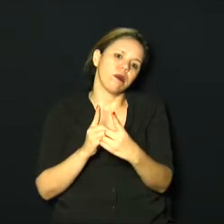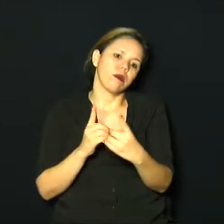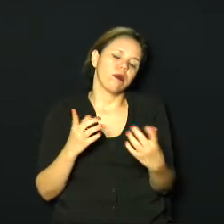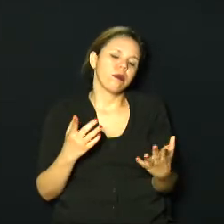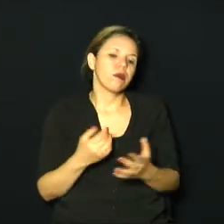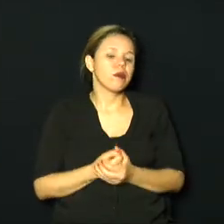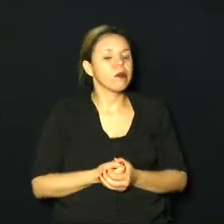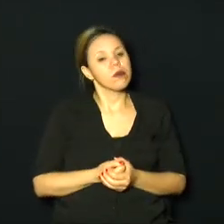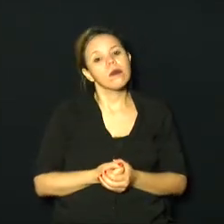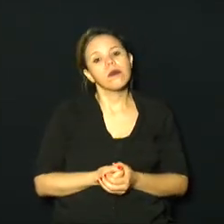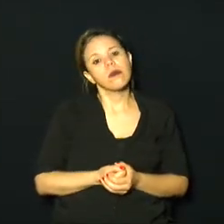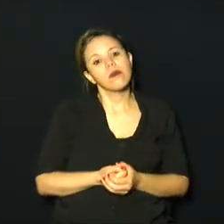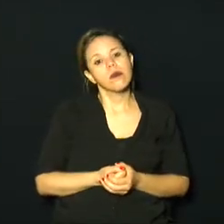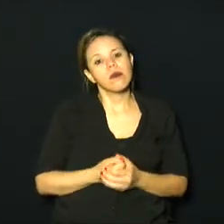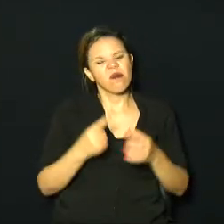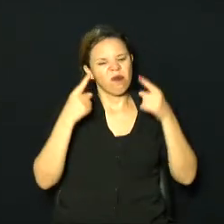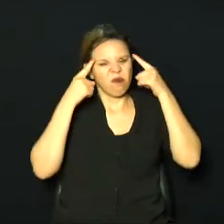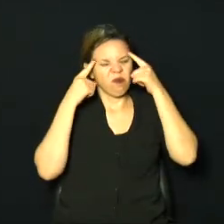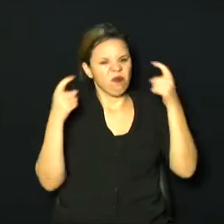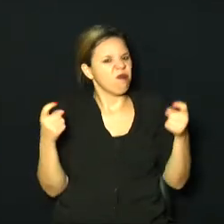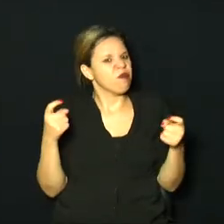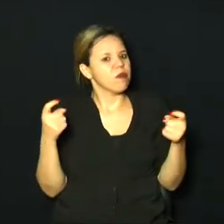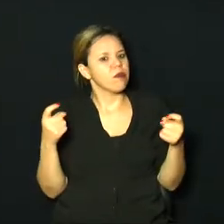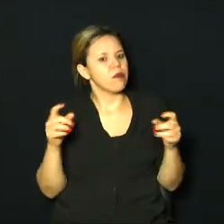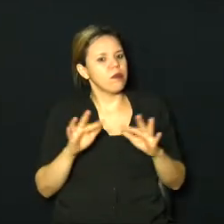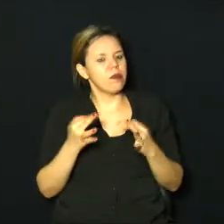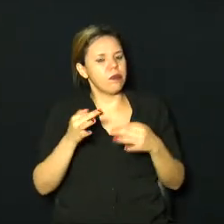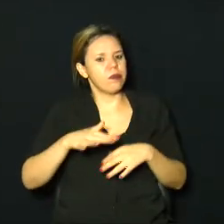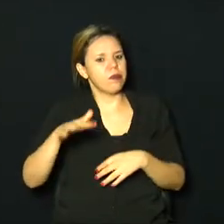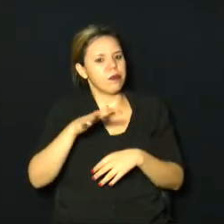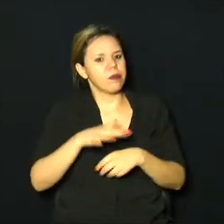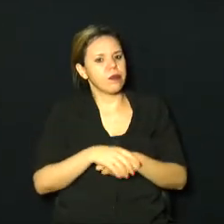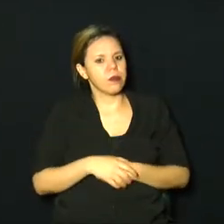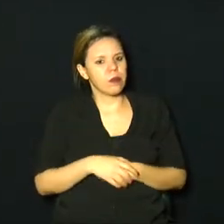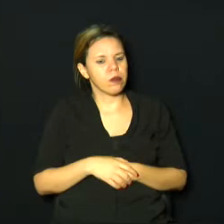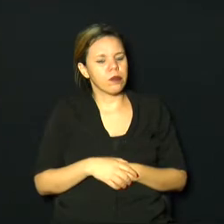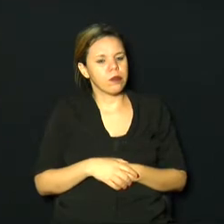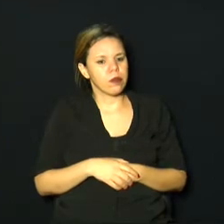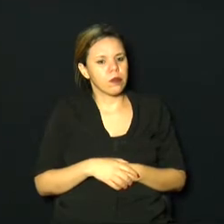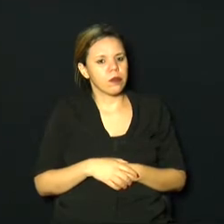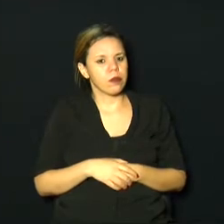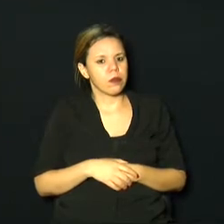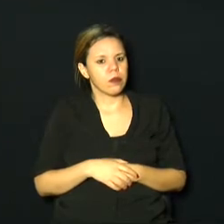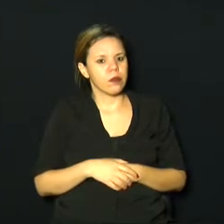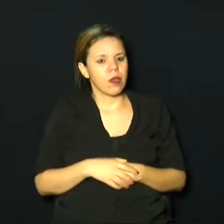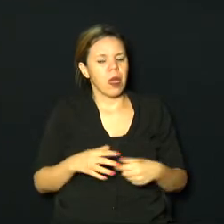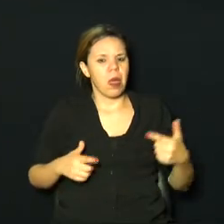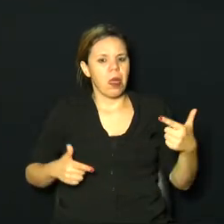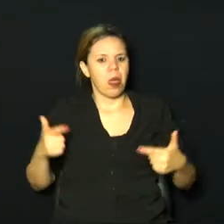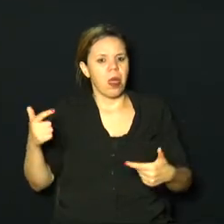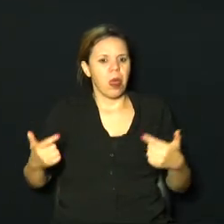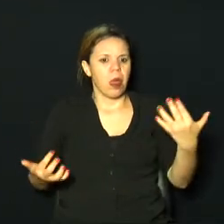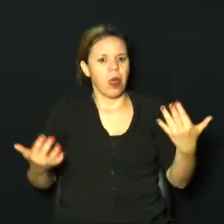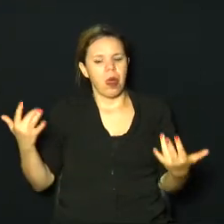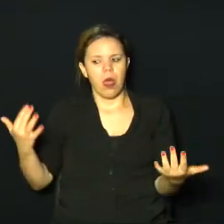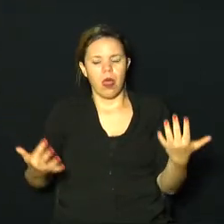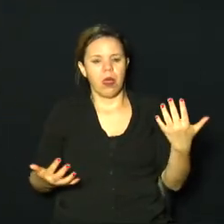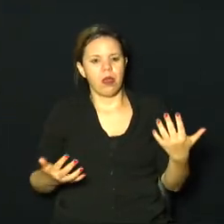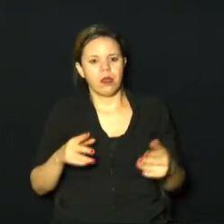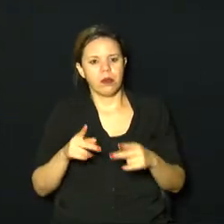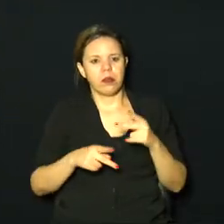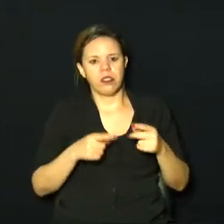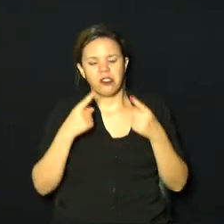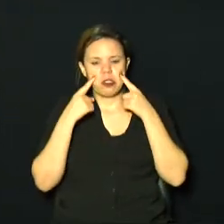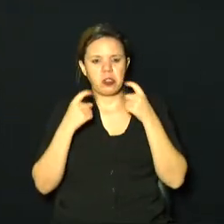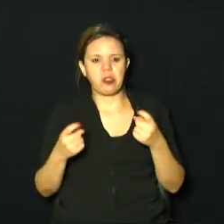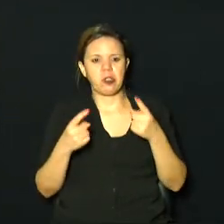vê, é violento. As famílias, entendeu? Era fogo para tudo quanto é lado, e eles chorando,